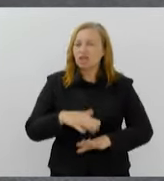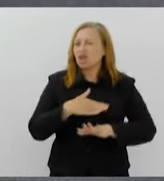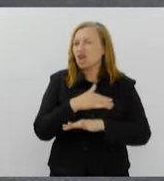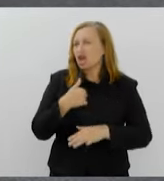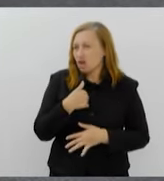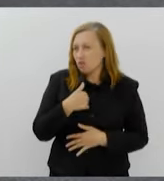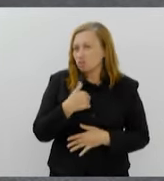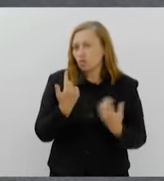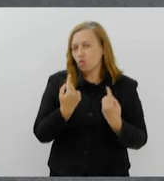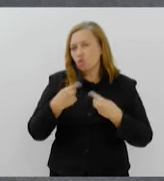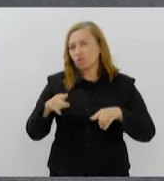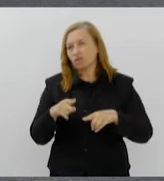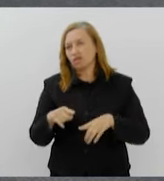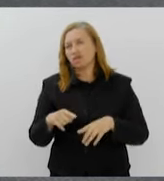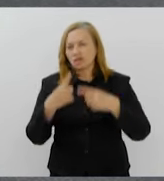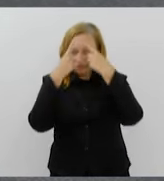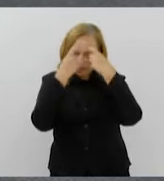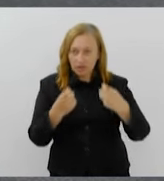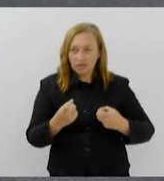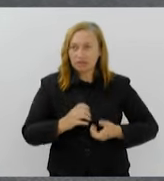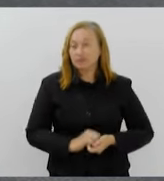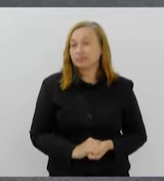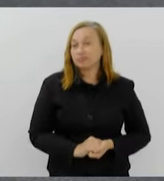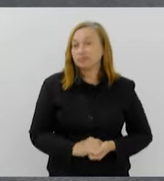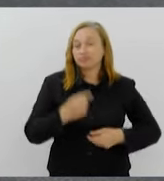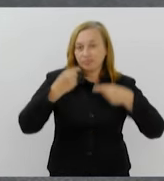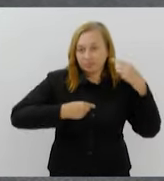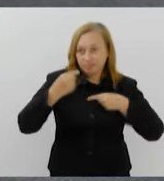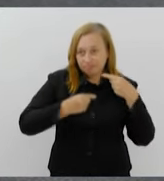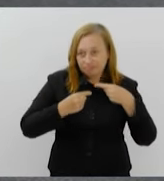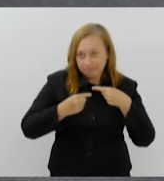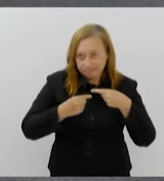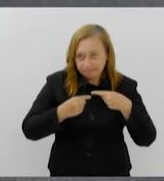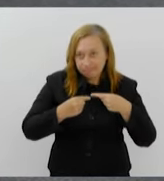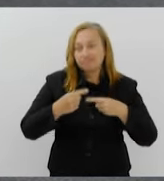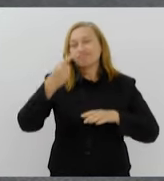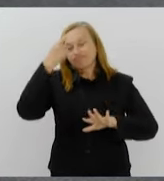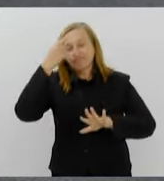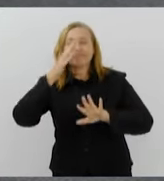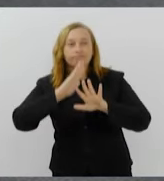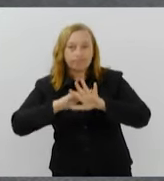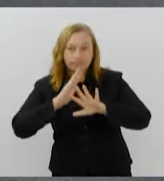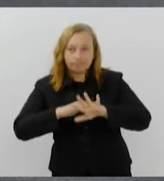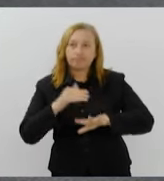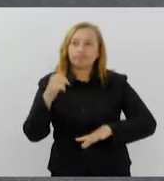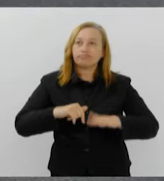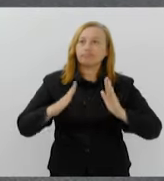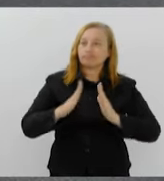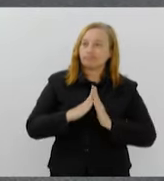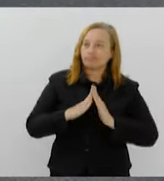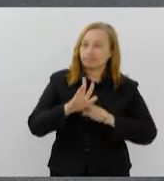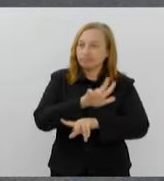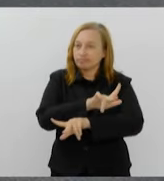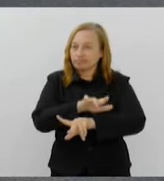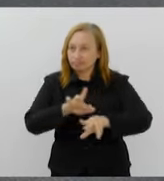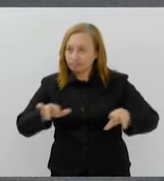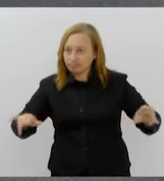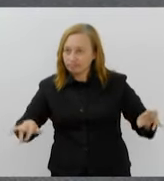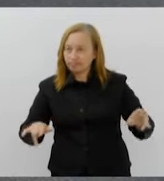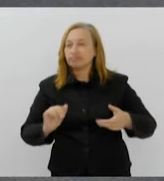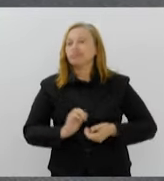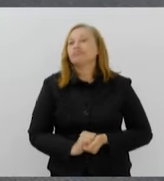totalmente contra a violência a discussão tem que ficar no âmbito ideológico aqui nós estamos numa casa plural que as ideias